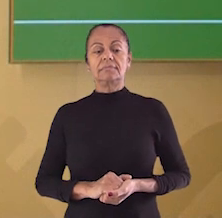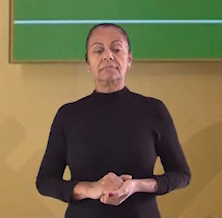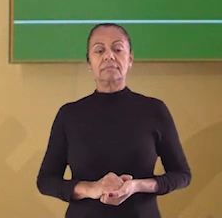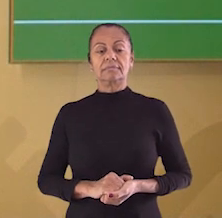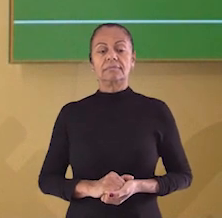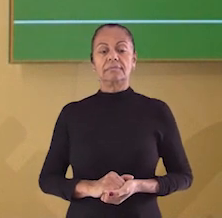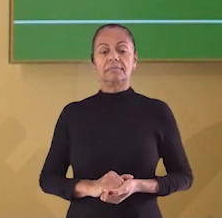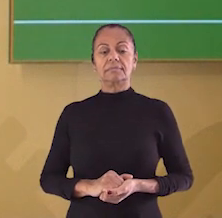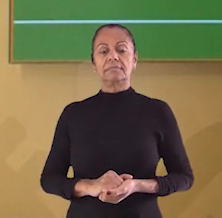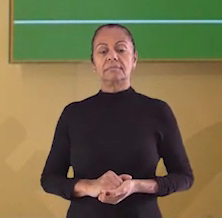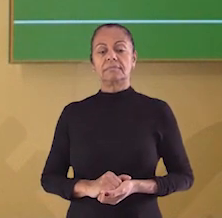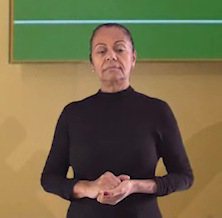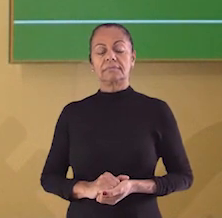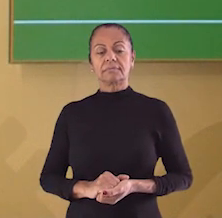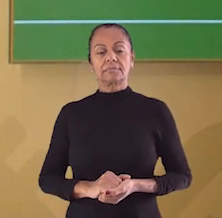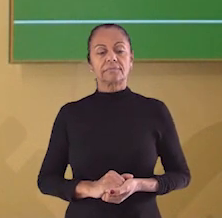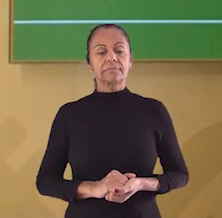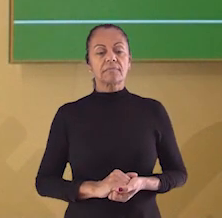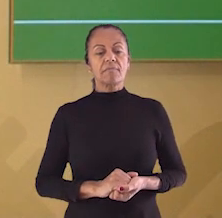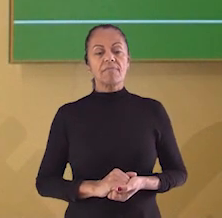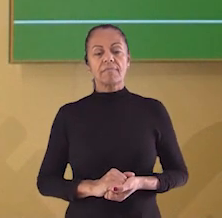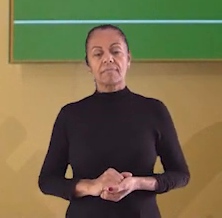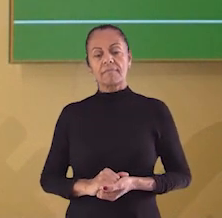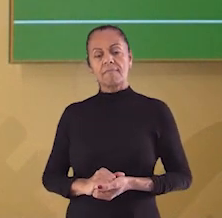aqui. Então,